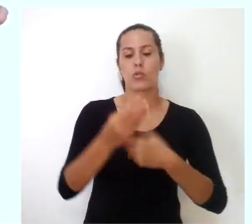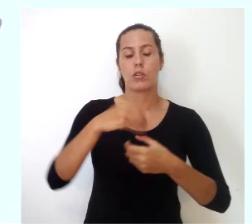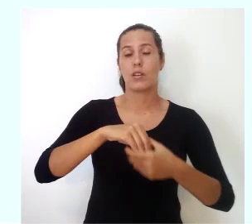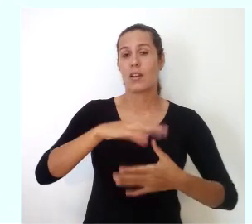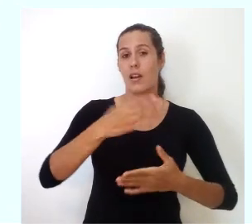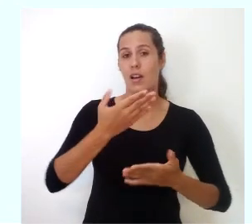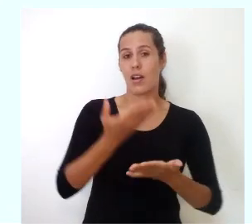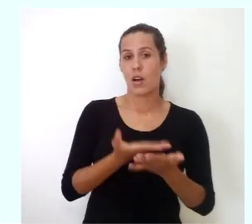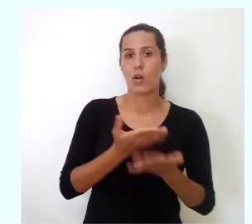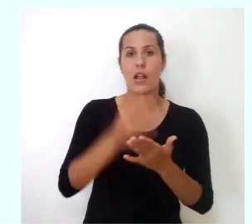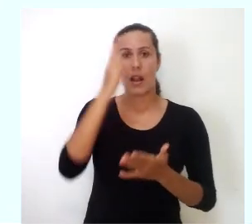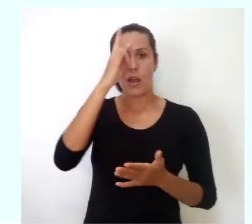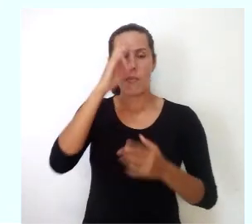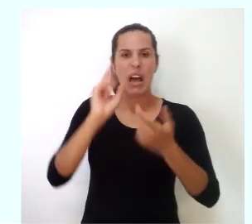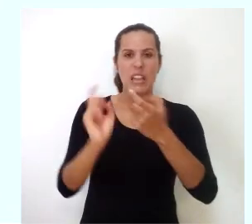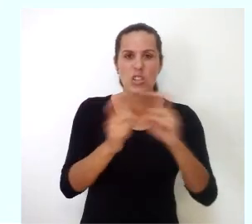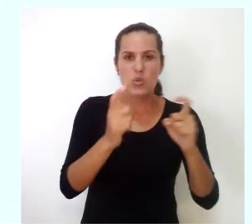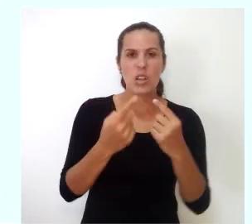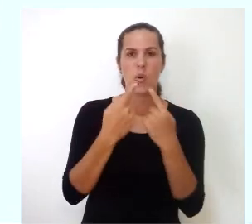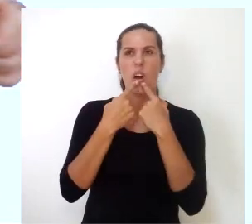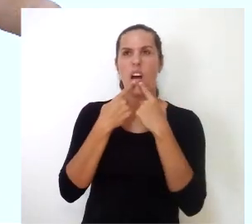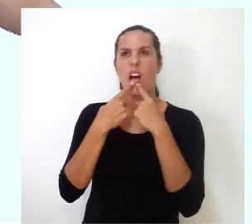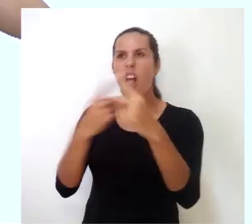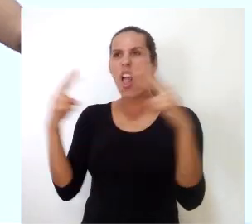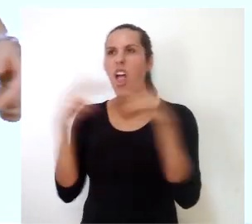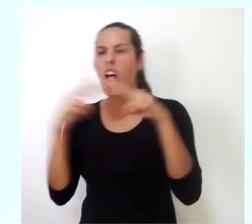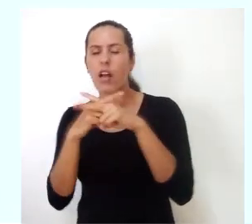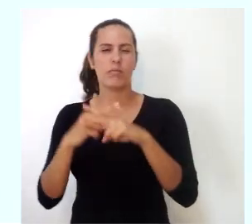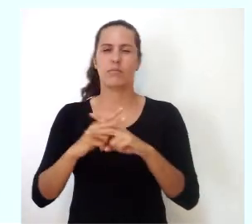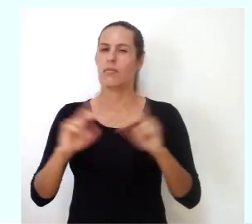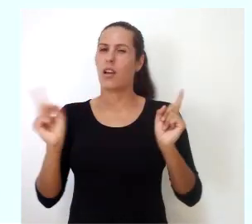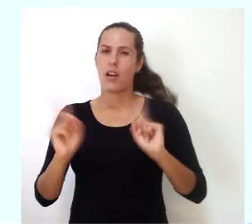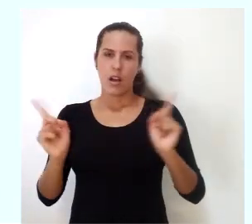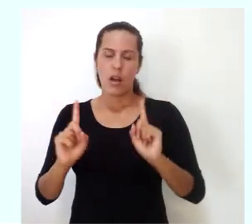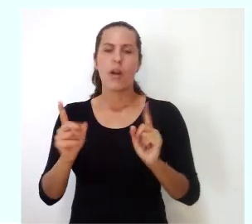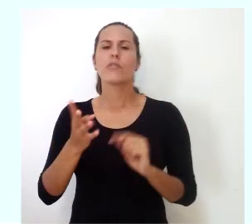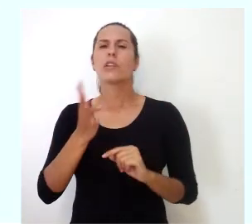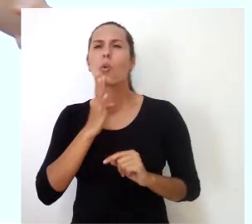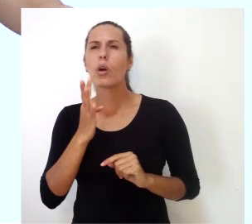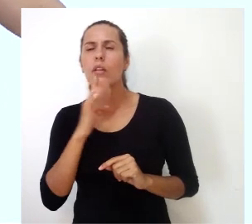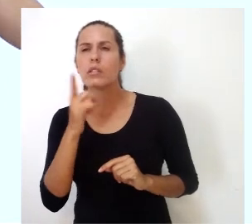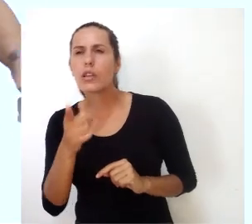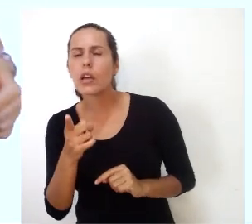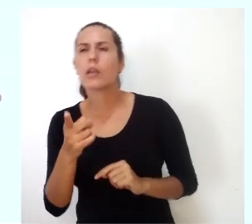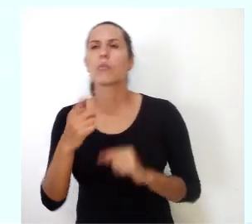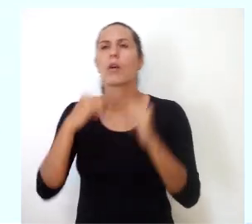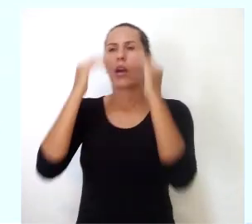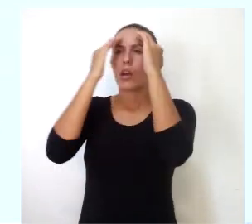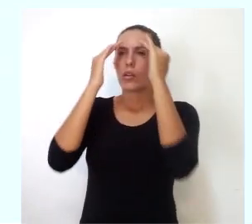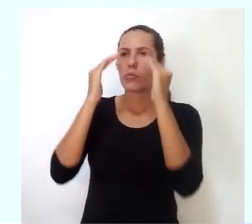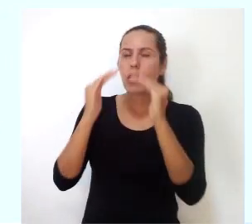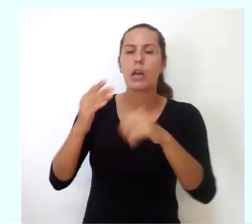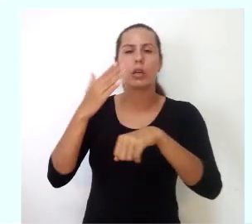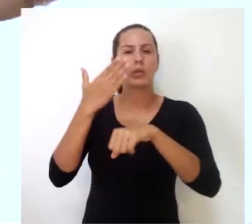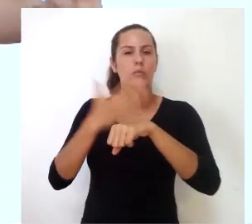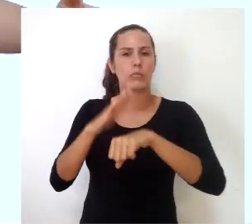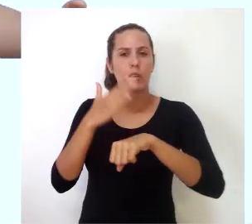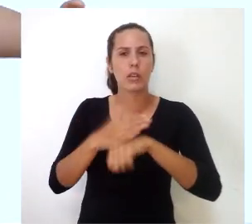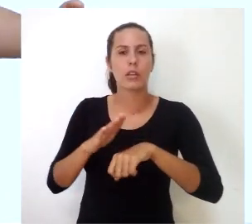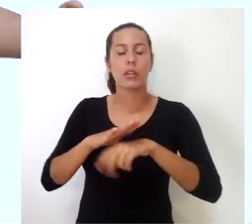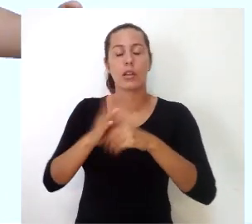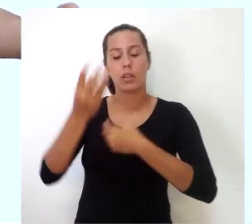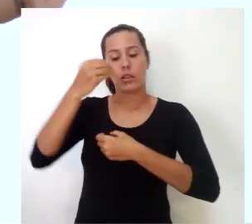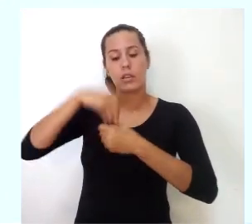não é briga, certo? Discussões em sala de aula, conhecer o outro, conhecer o respeito, treinar